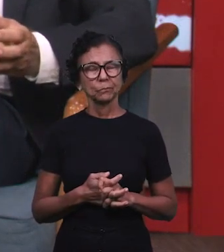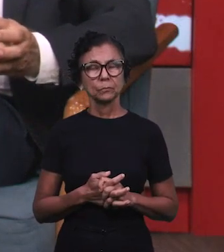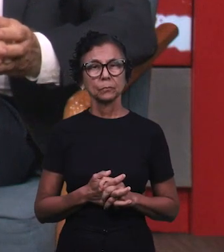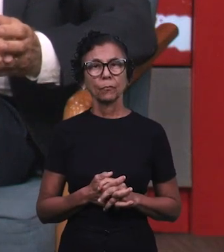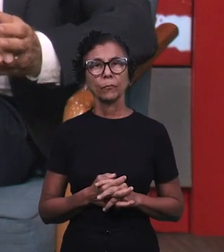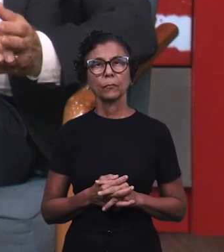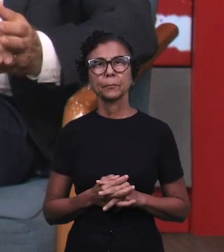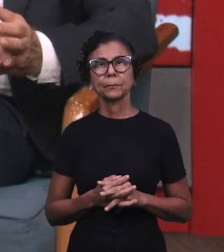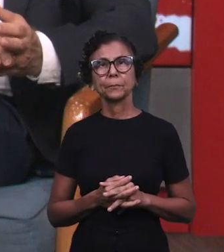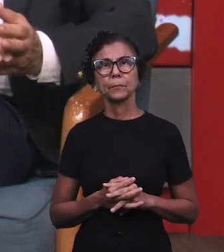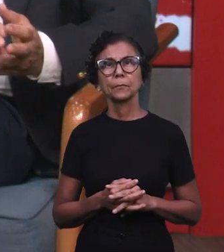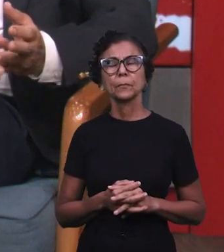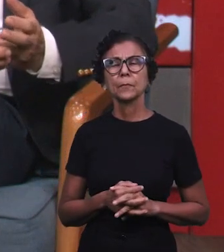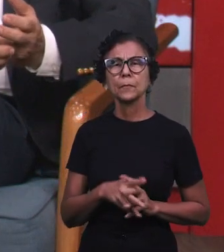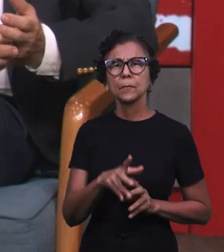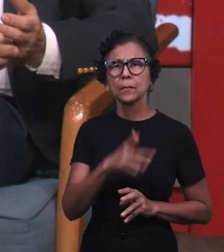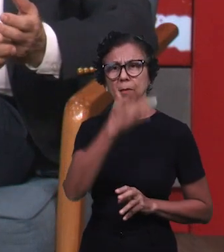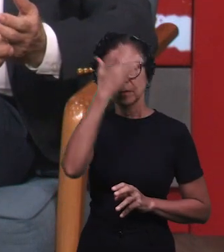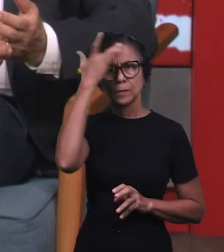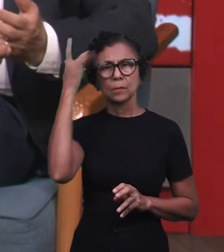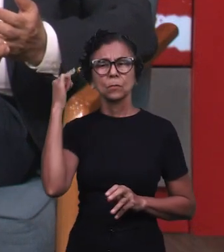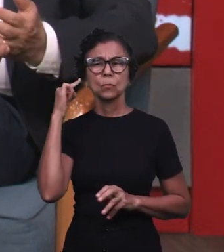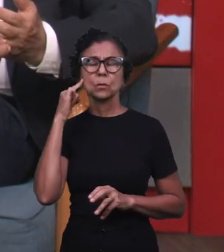o que é o surdo.